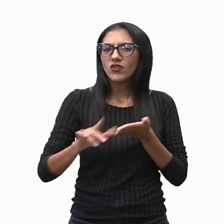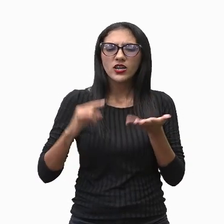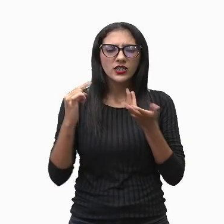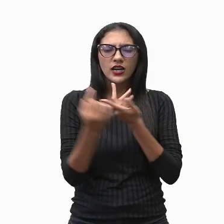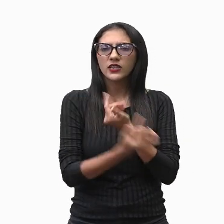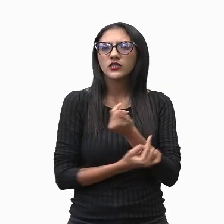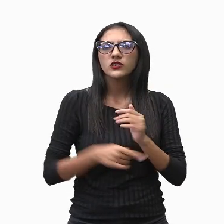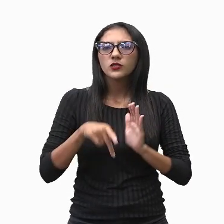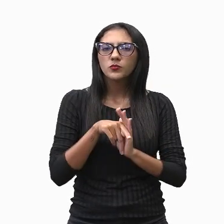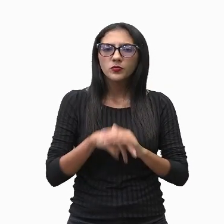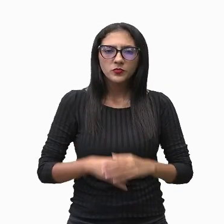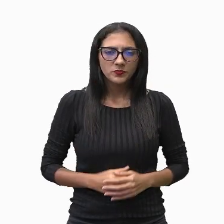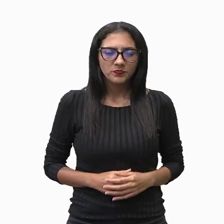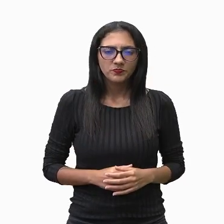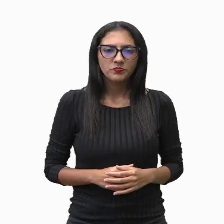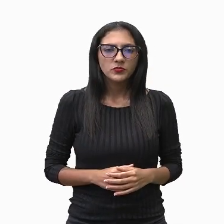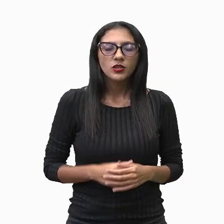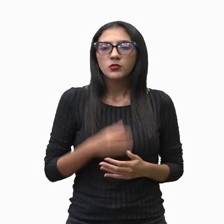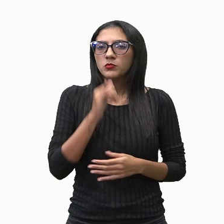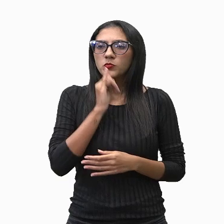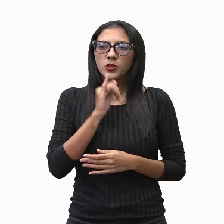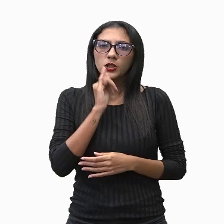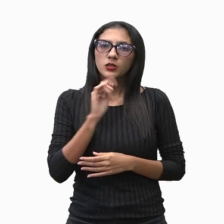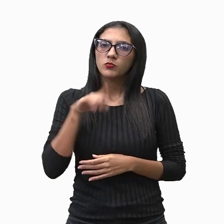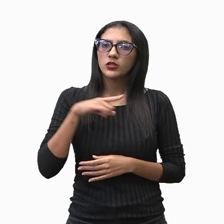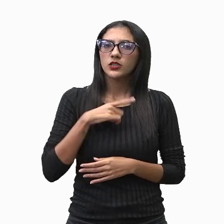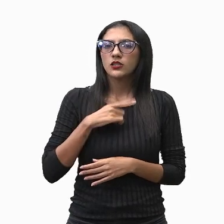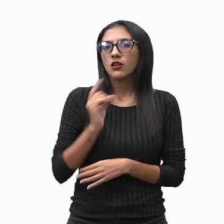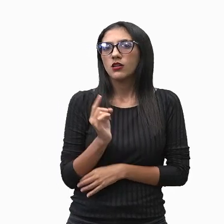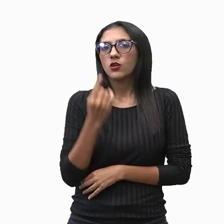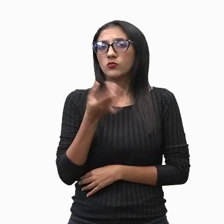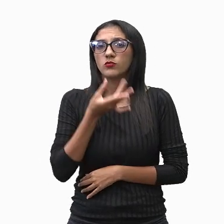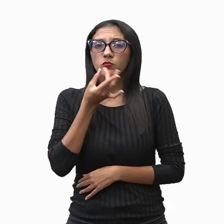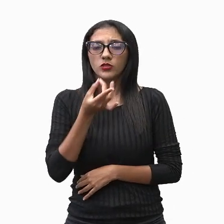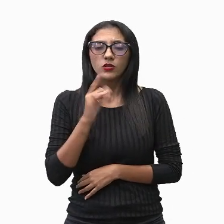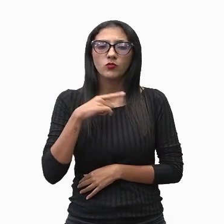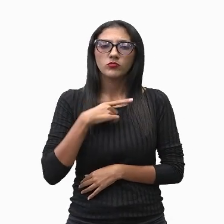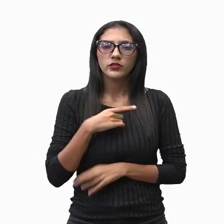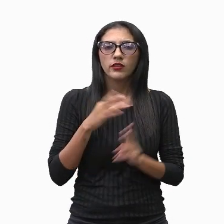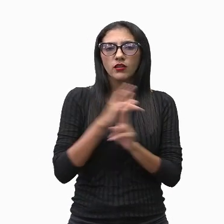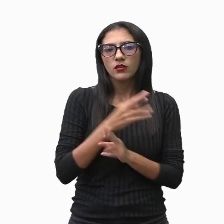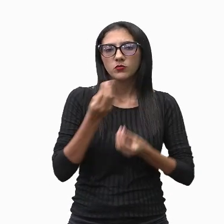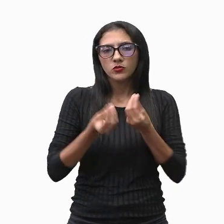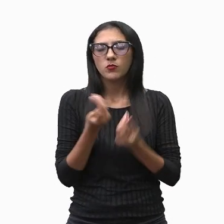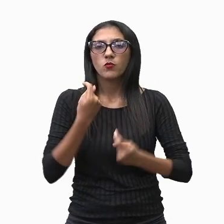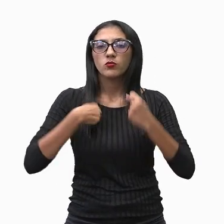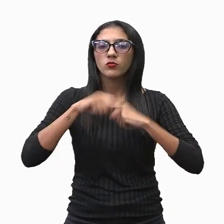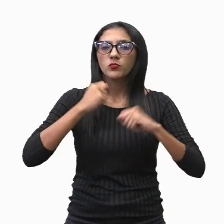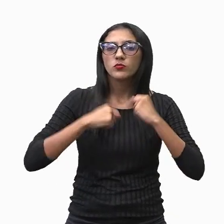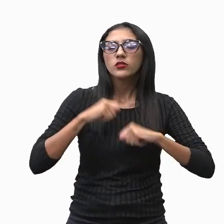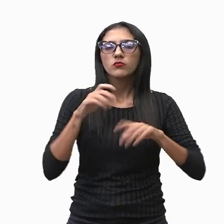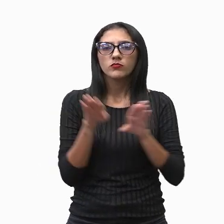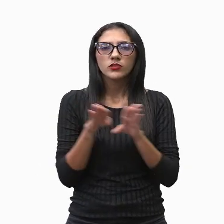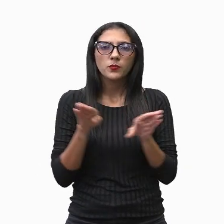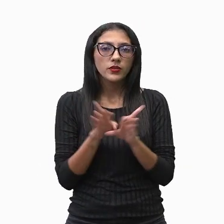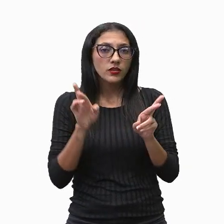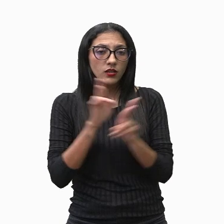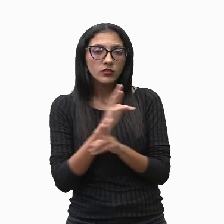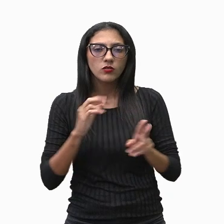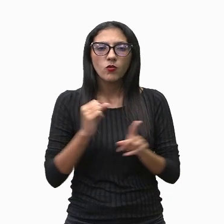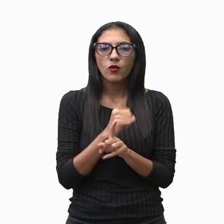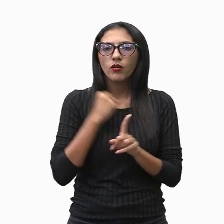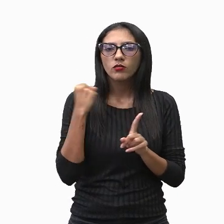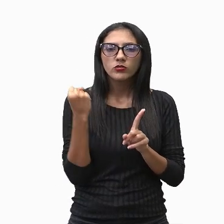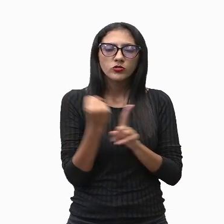fatores? É quando nós temos ali diante de uma decisão fatores que envolvem economia, fatores que